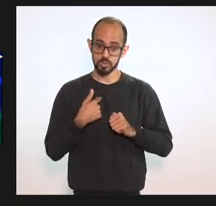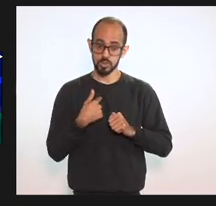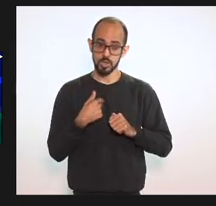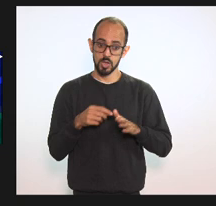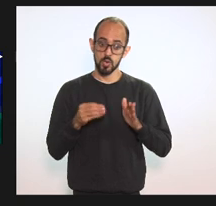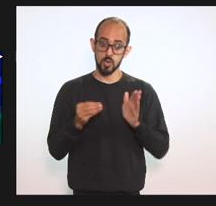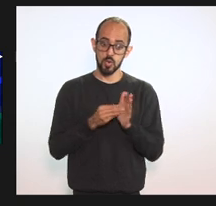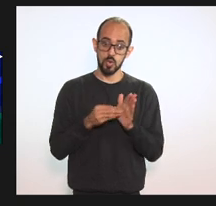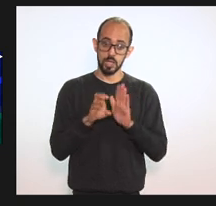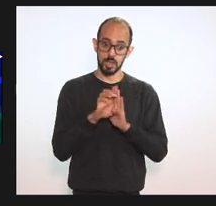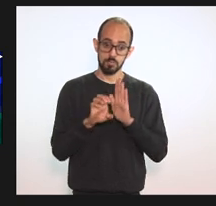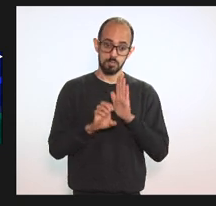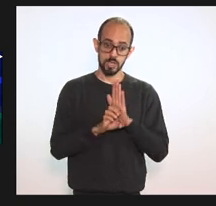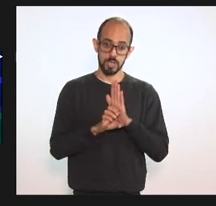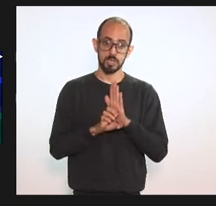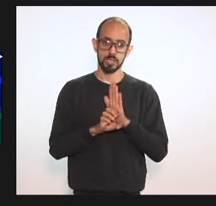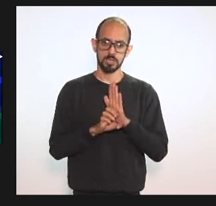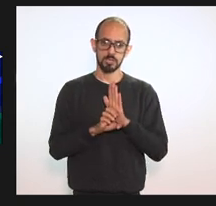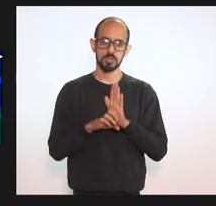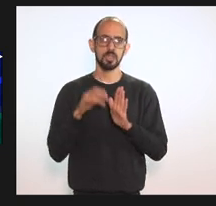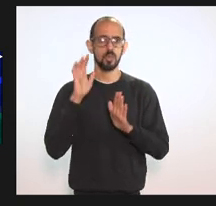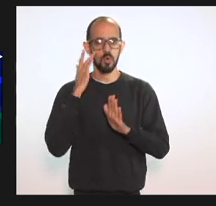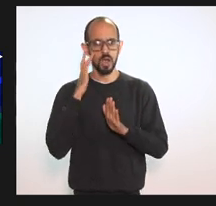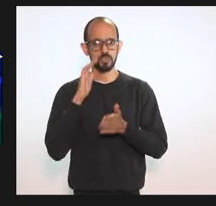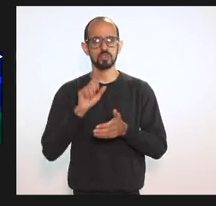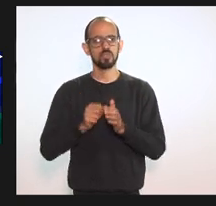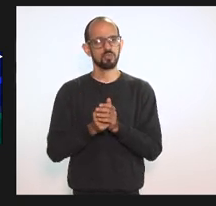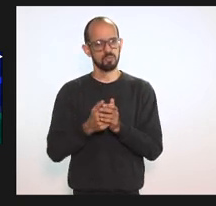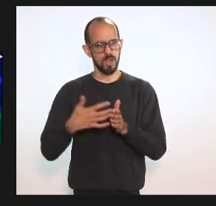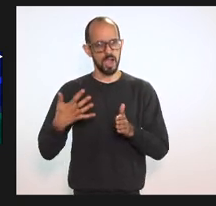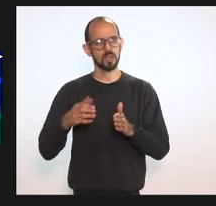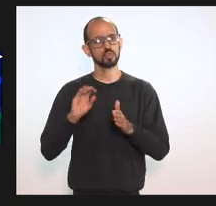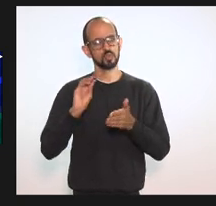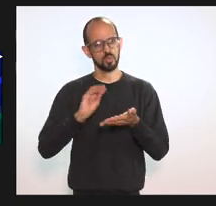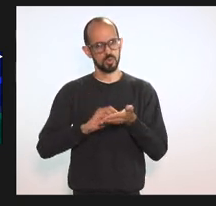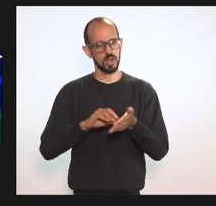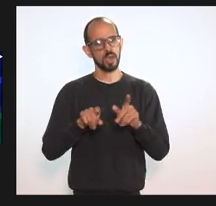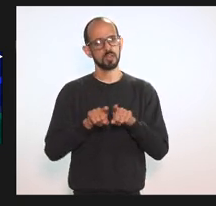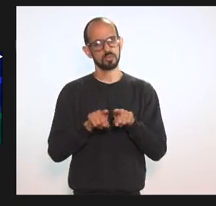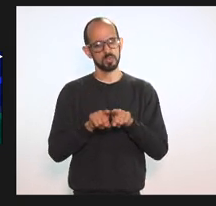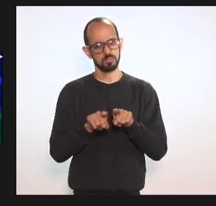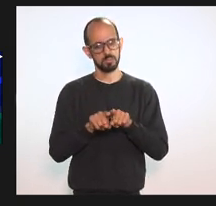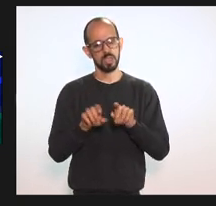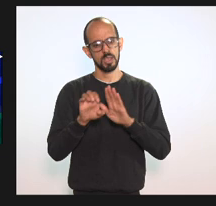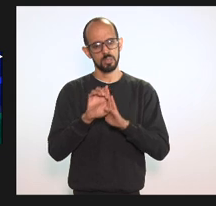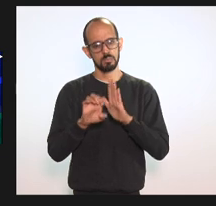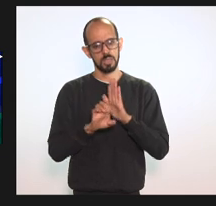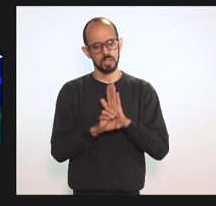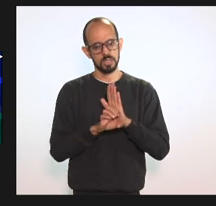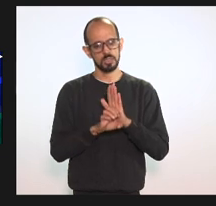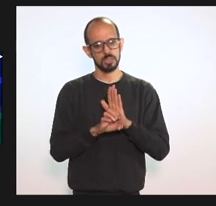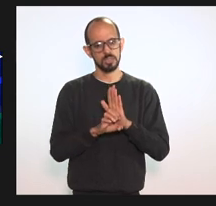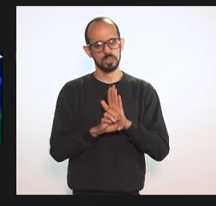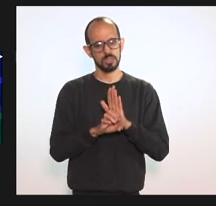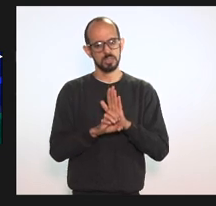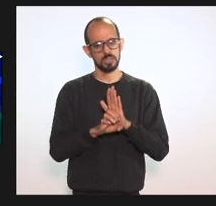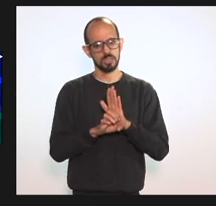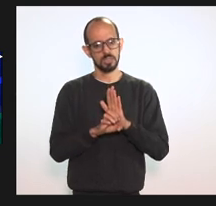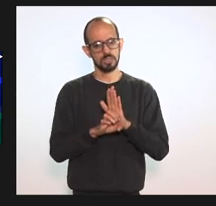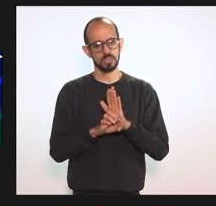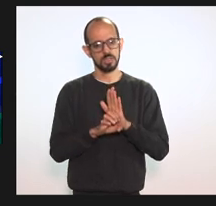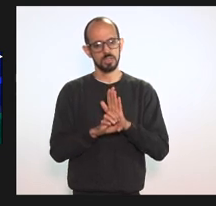emendas né Eu acho que vários deputados colocaram emendas onde a gente consigo escutar os